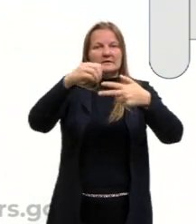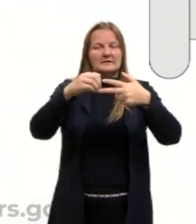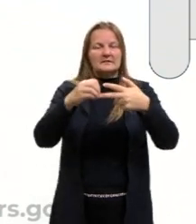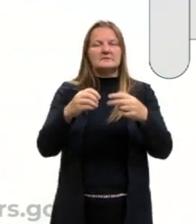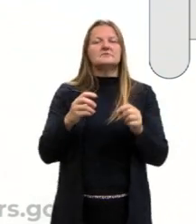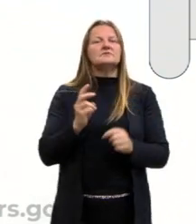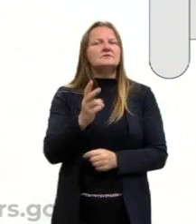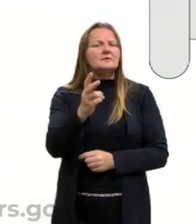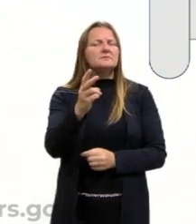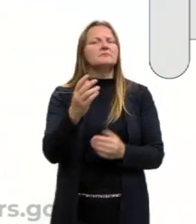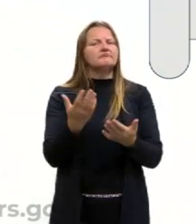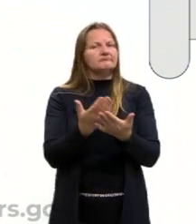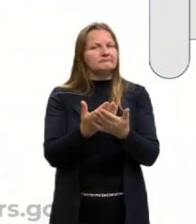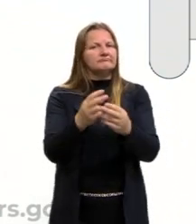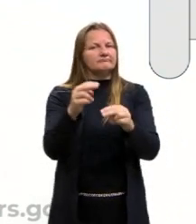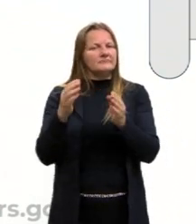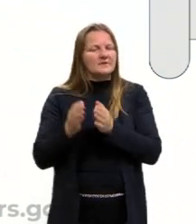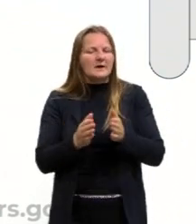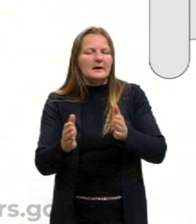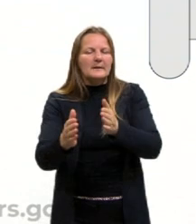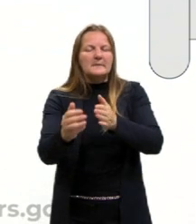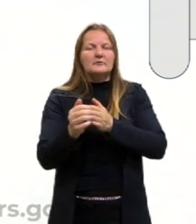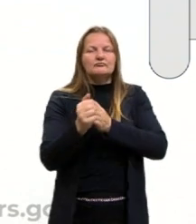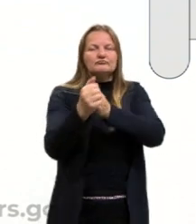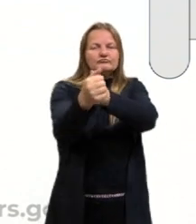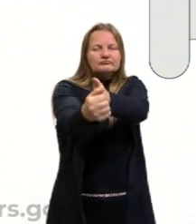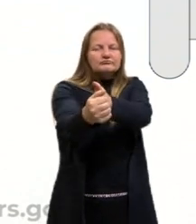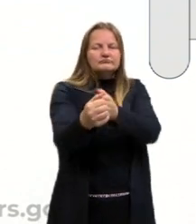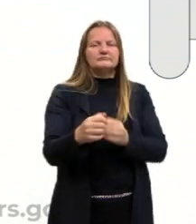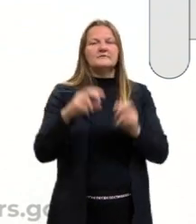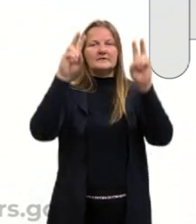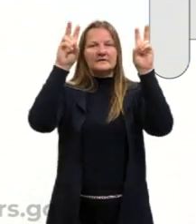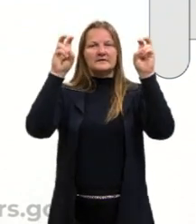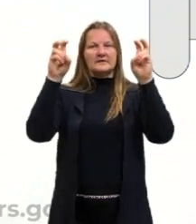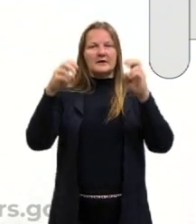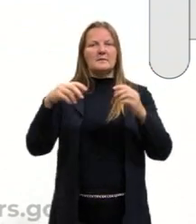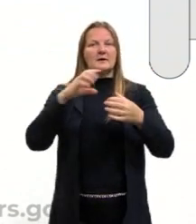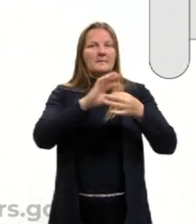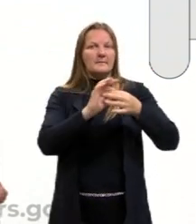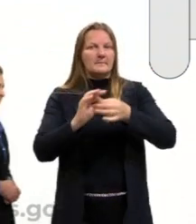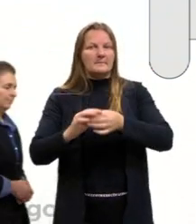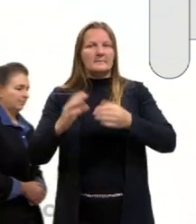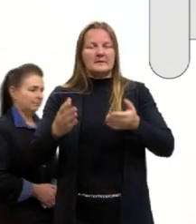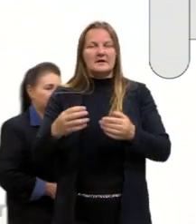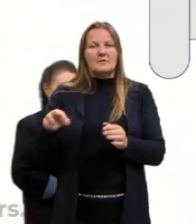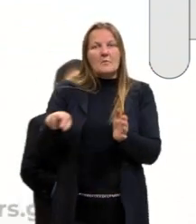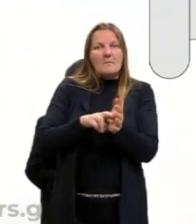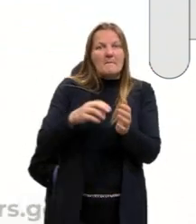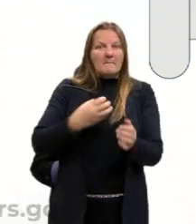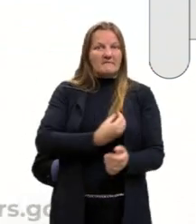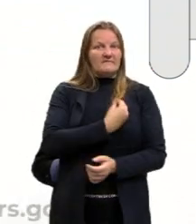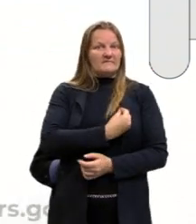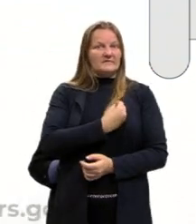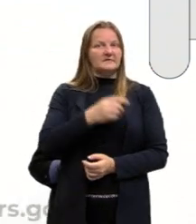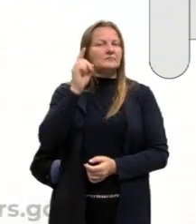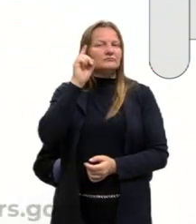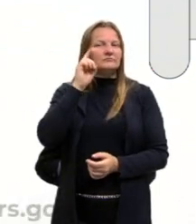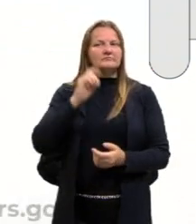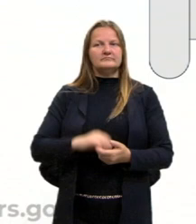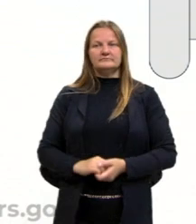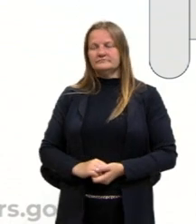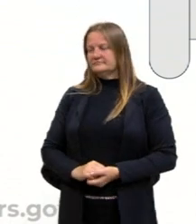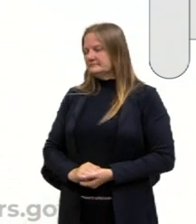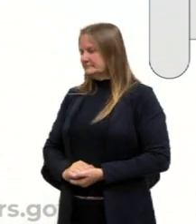sempre ir aí por estes caminhos, lidando com temas que sejam atuais, sejam recentes, né? E